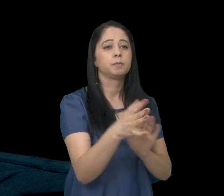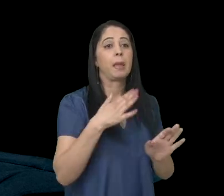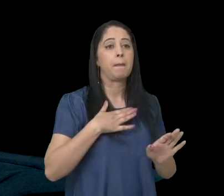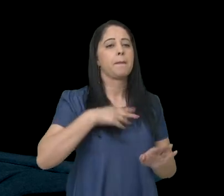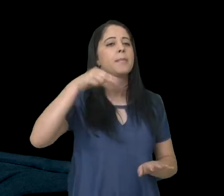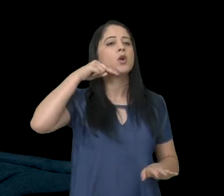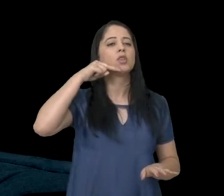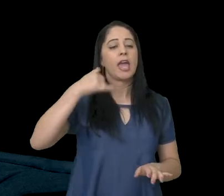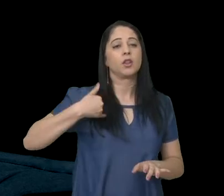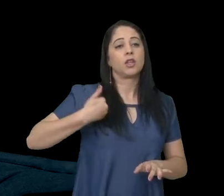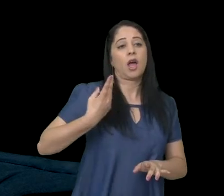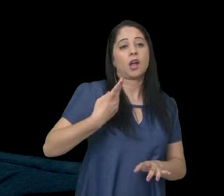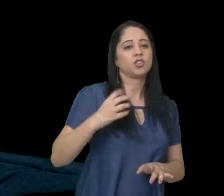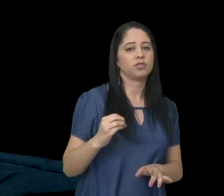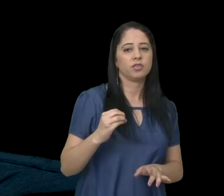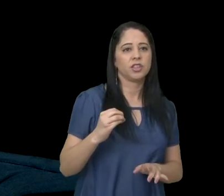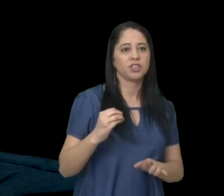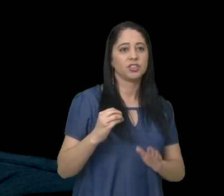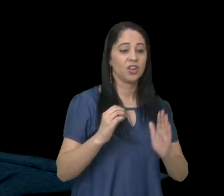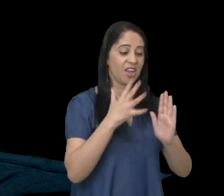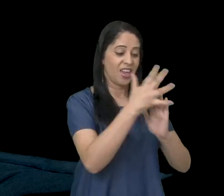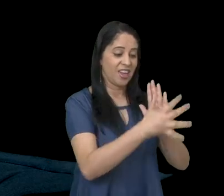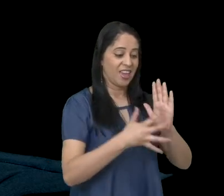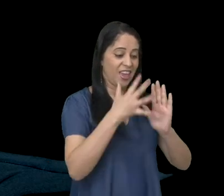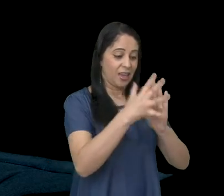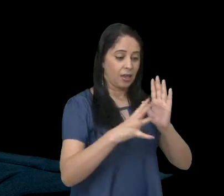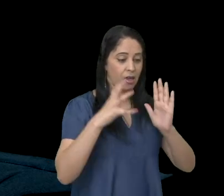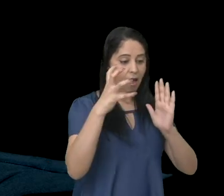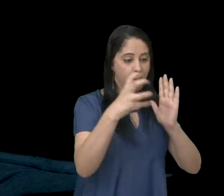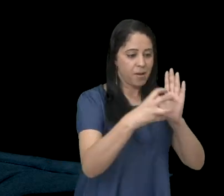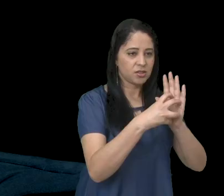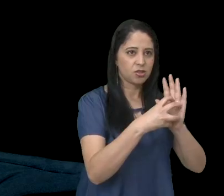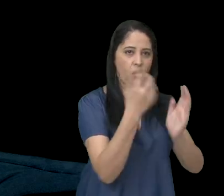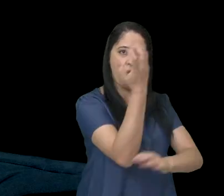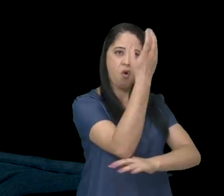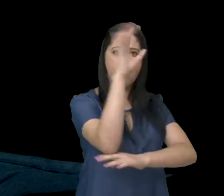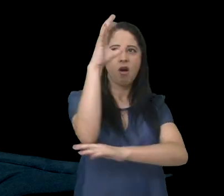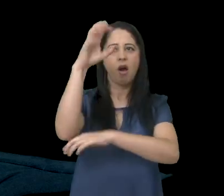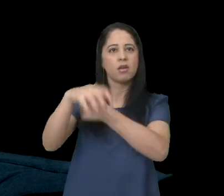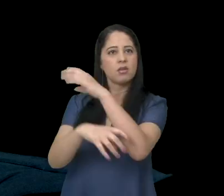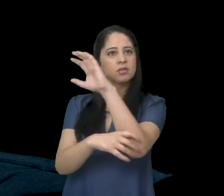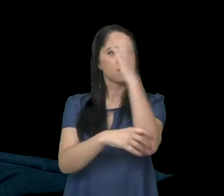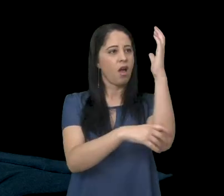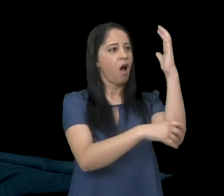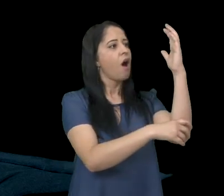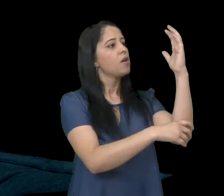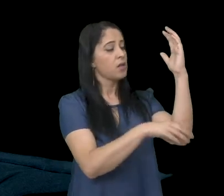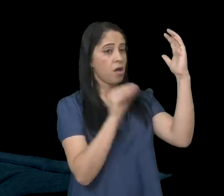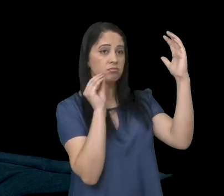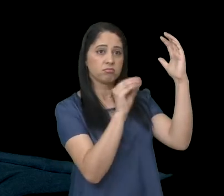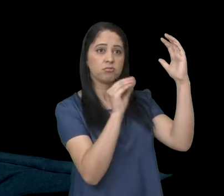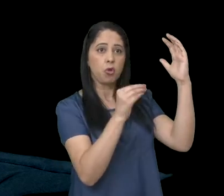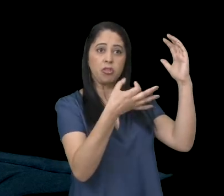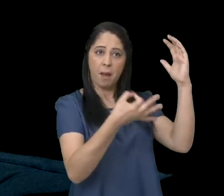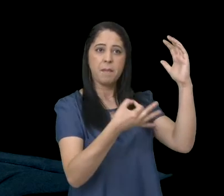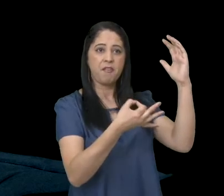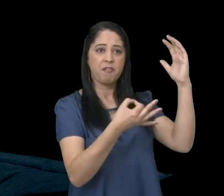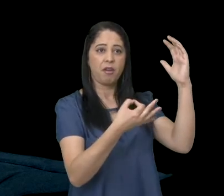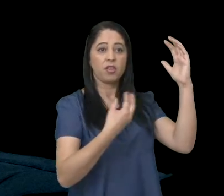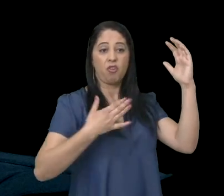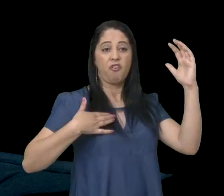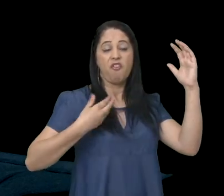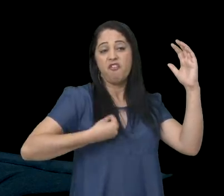tiver aí 20 anos, que a Amazônia esteja preservada, que a gente tenha uma qualidade de vida muito melhor que a gente tem